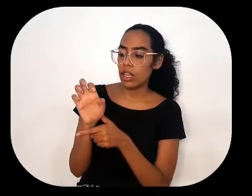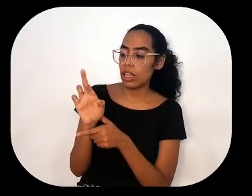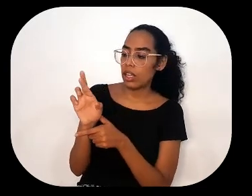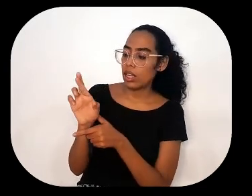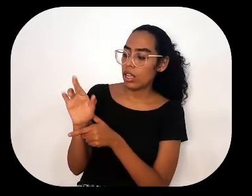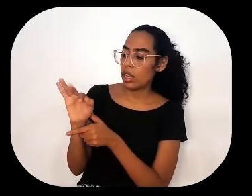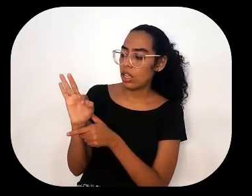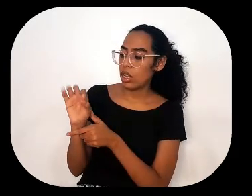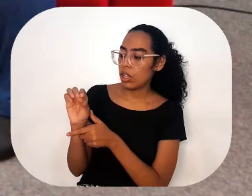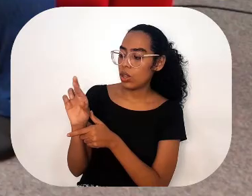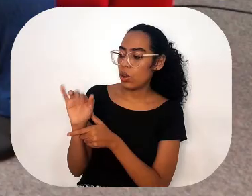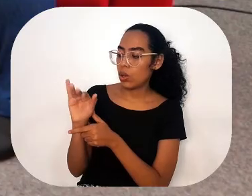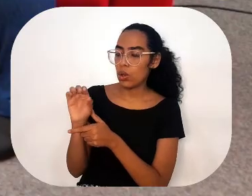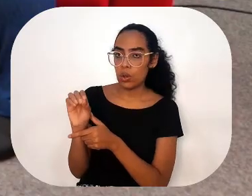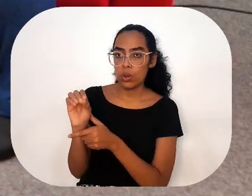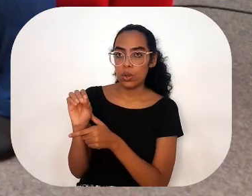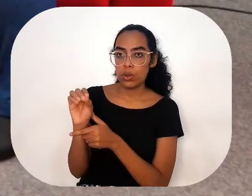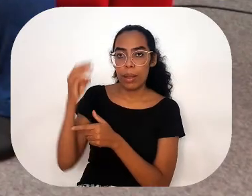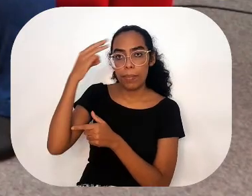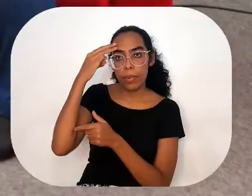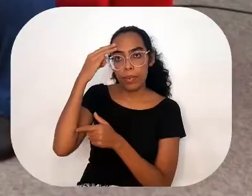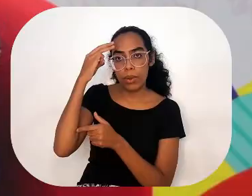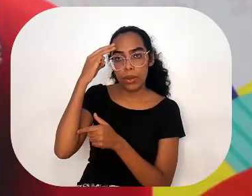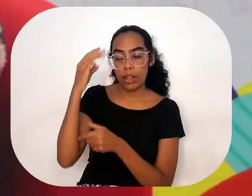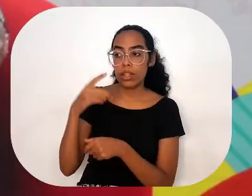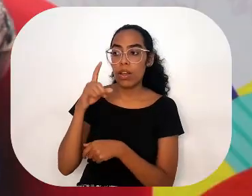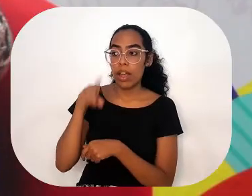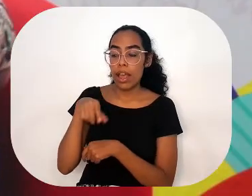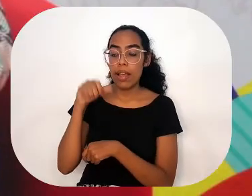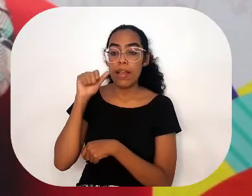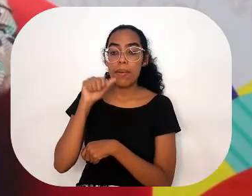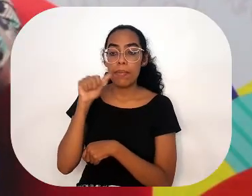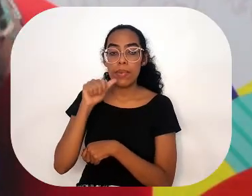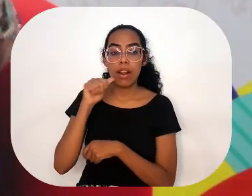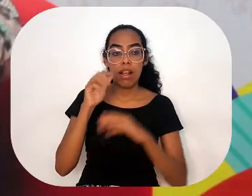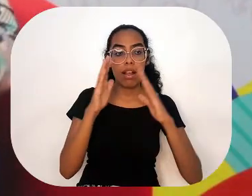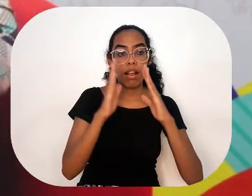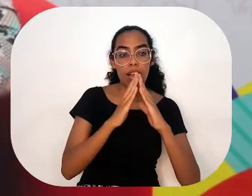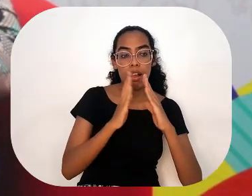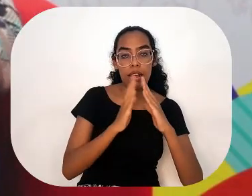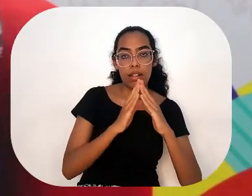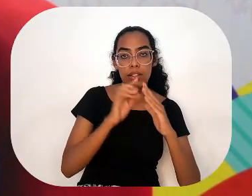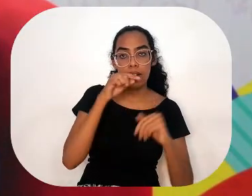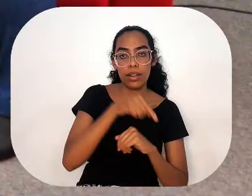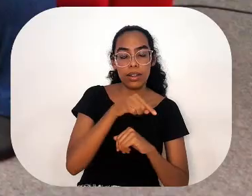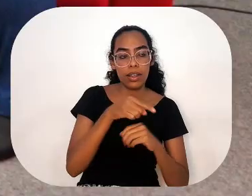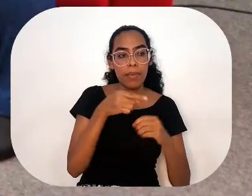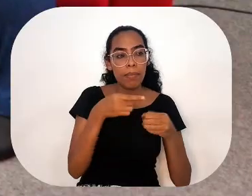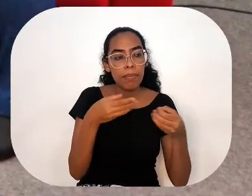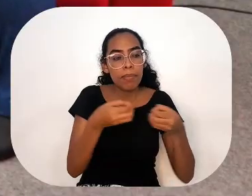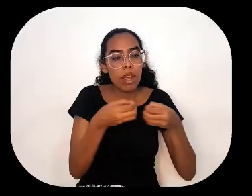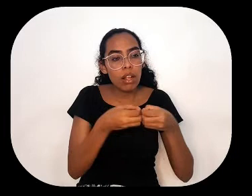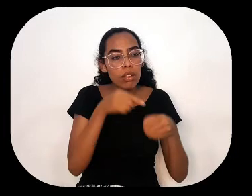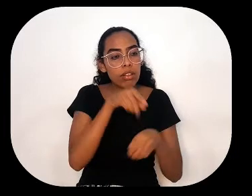trabalho de uma moradora aqui do Poço da draga que já é um projeto de extensão que nós desenvolvemos com fotografias e